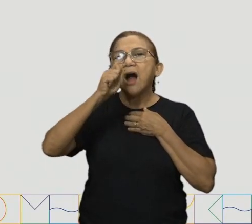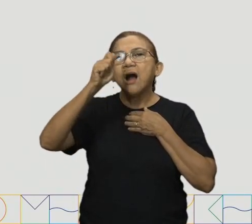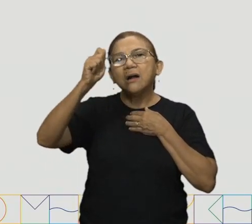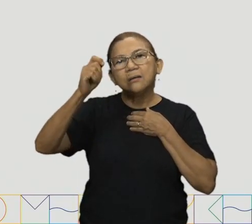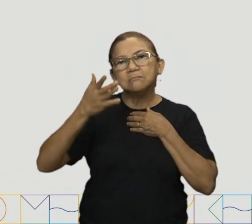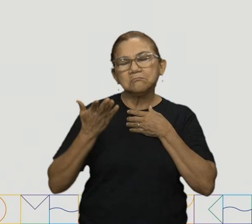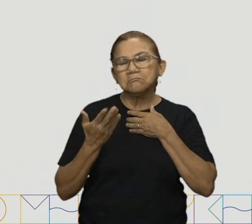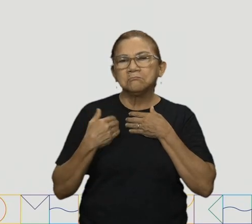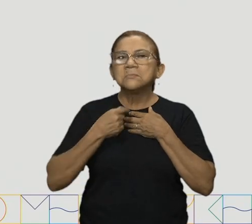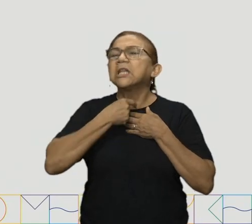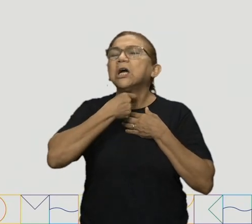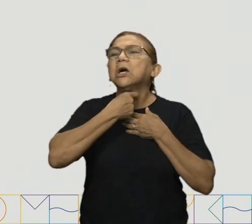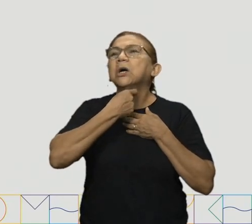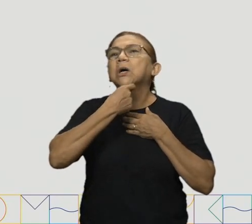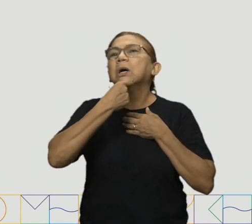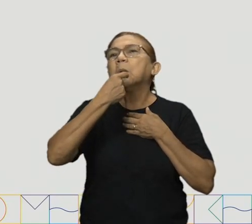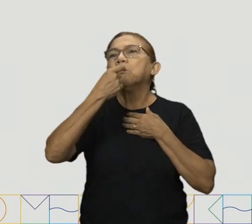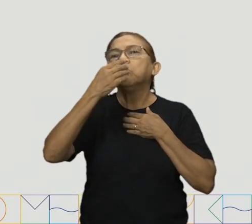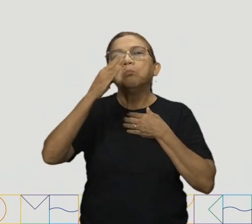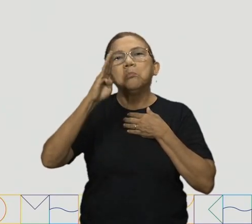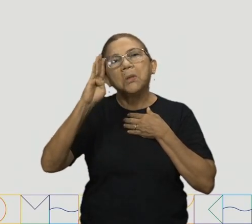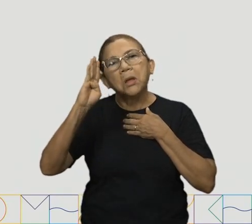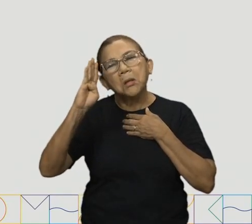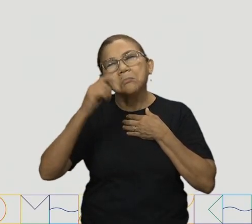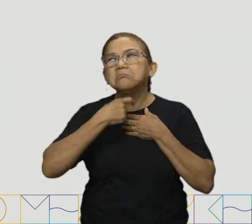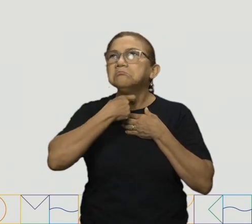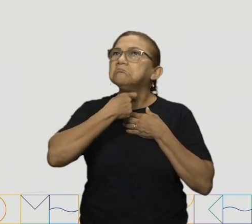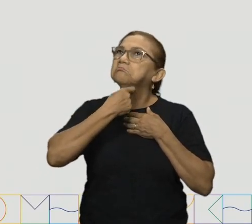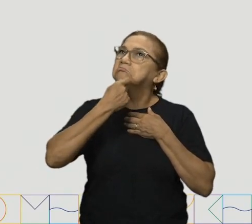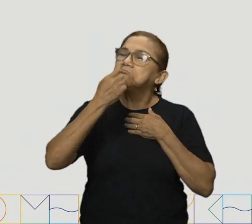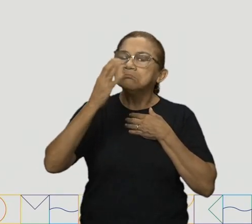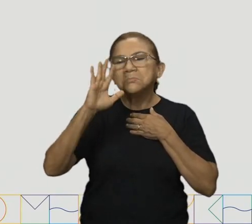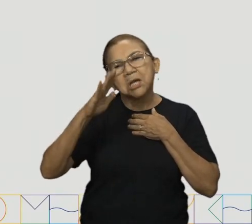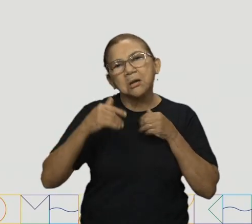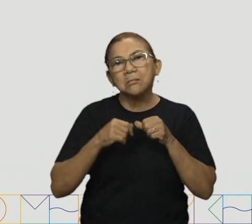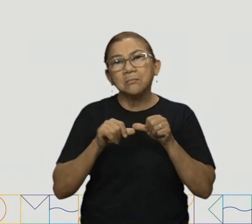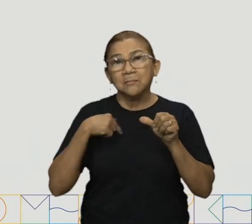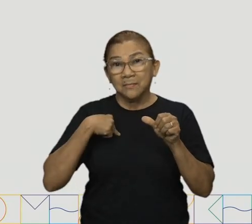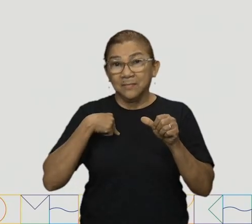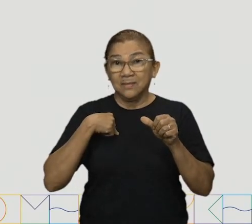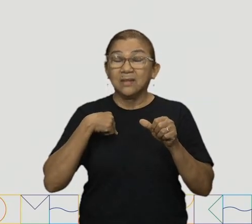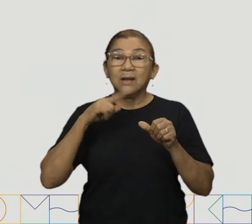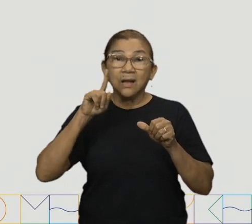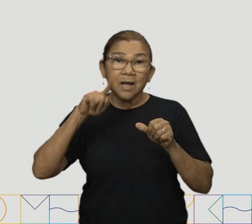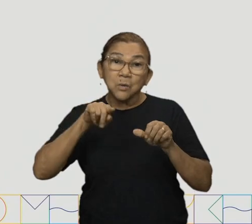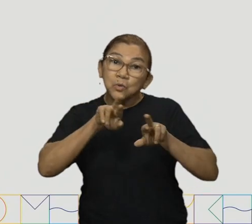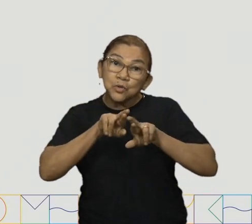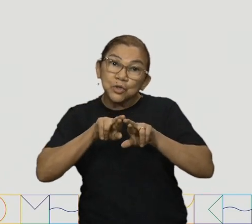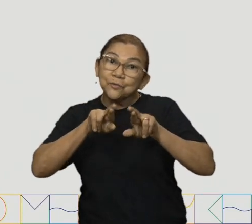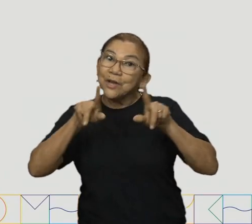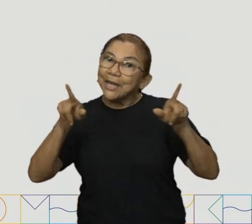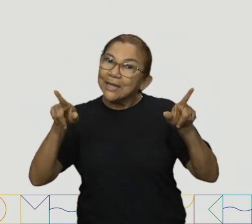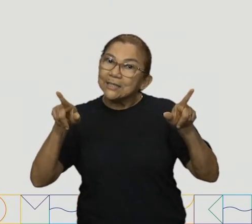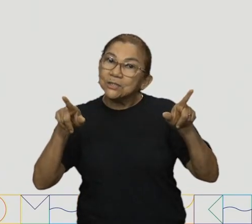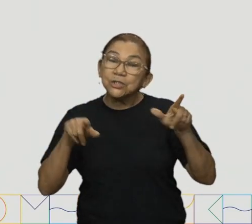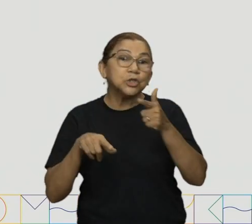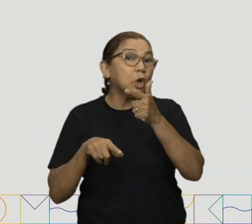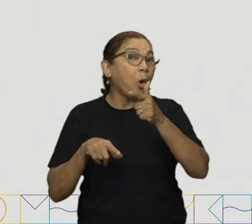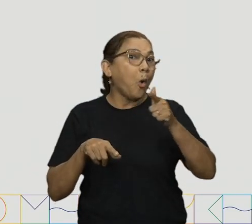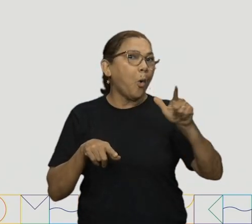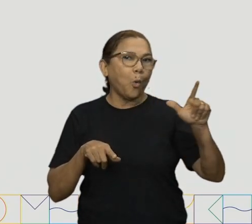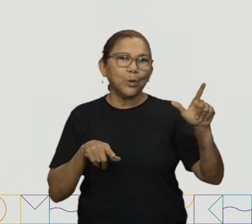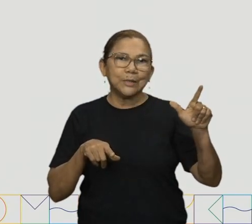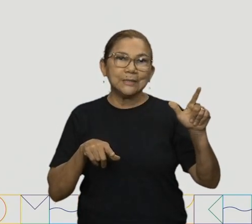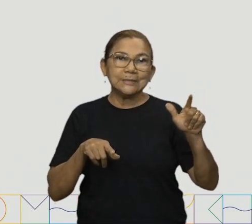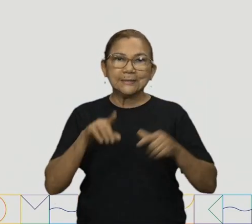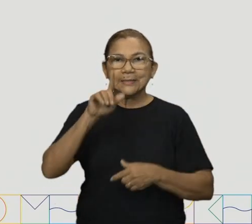quero dizer? Eles são fonemas que saem livremente, eles não têm impedimento nenhum. É diferente das outras vogais que a gente